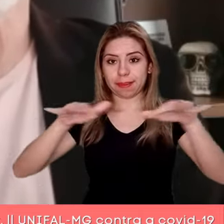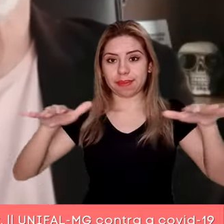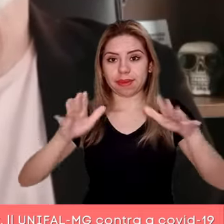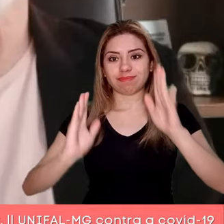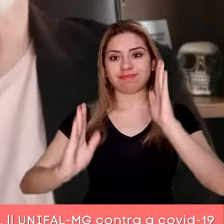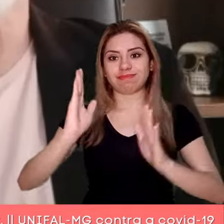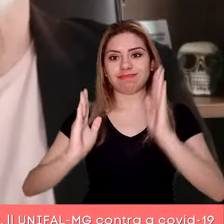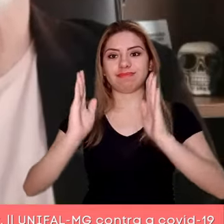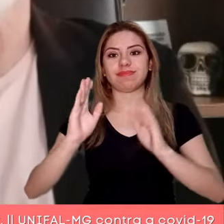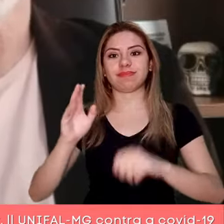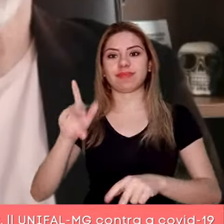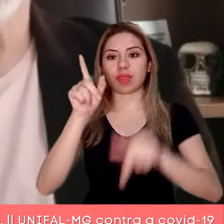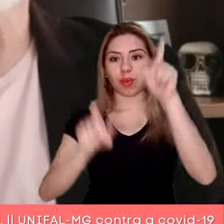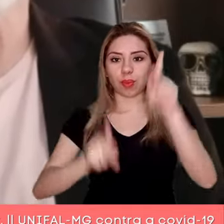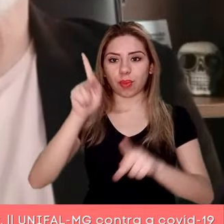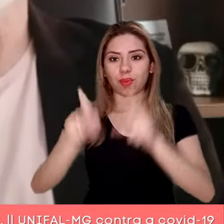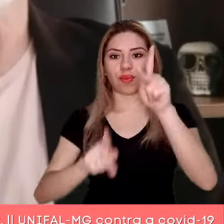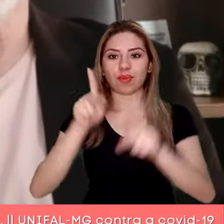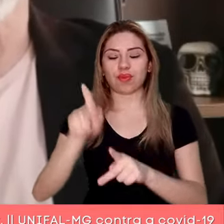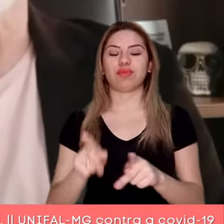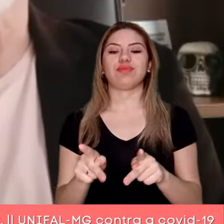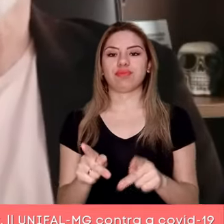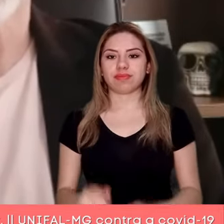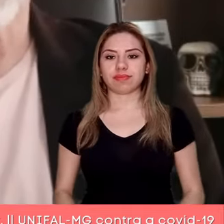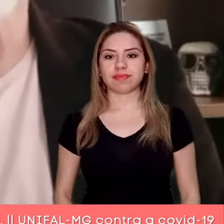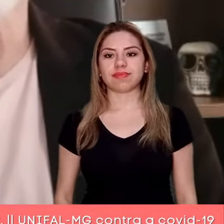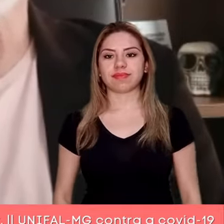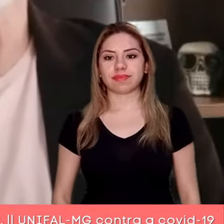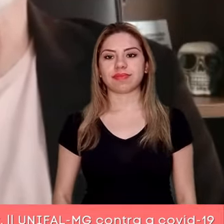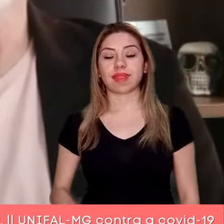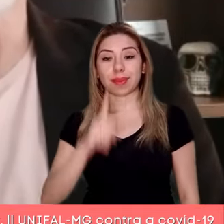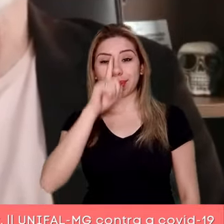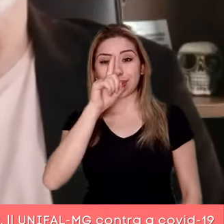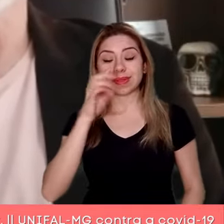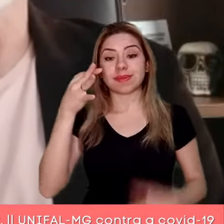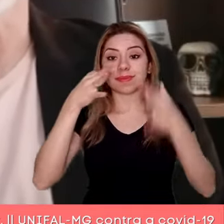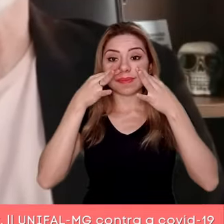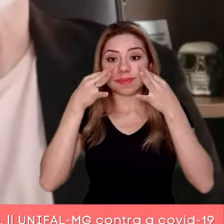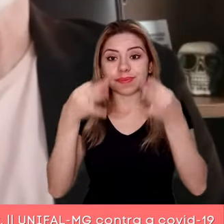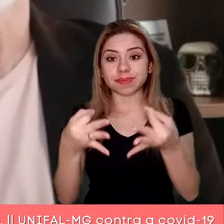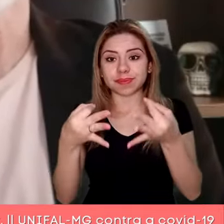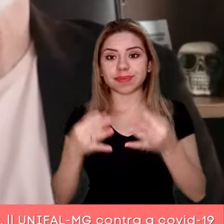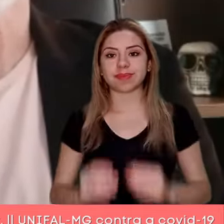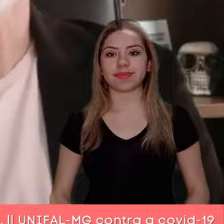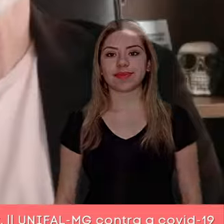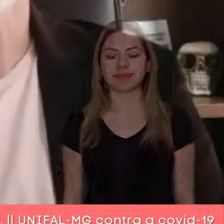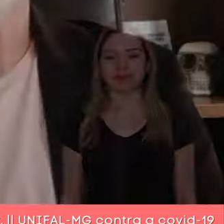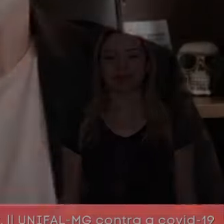entre essa população ainda mais vulnerável. É um momento de muita atenção.